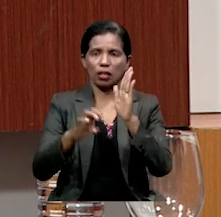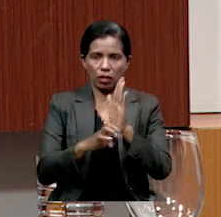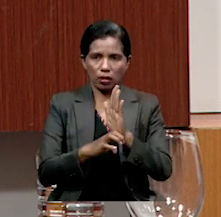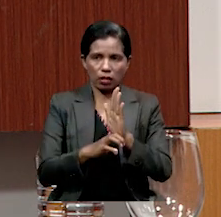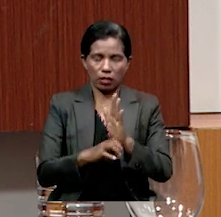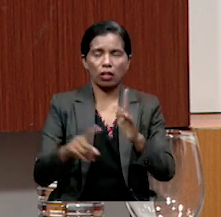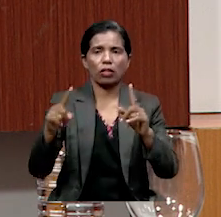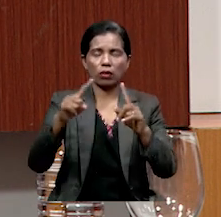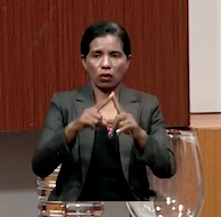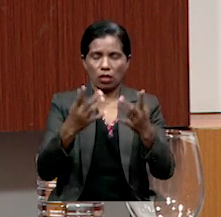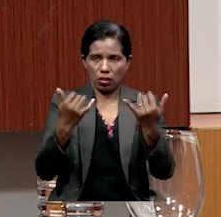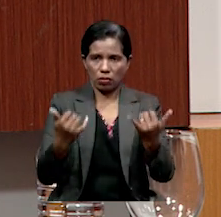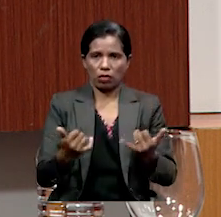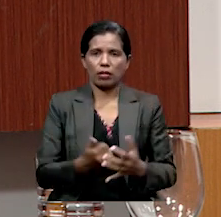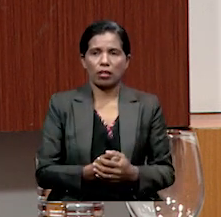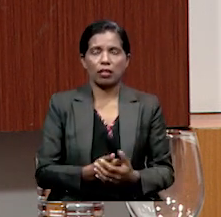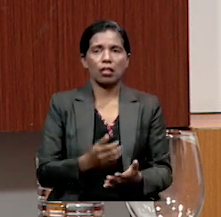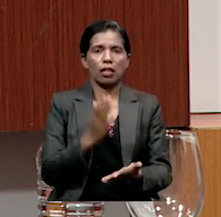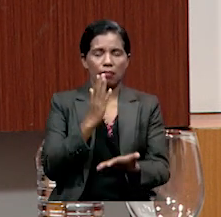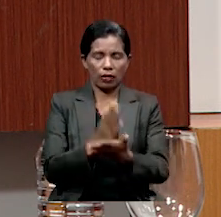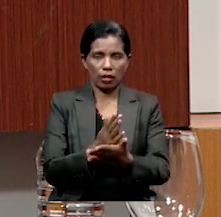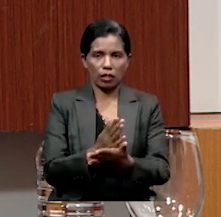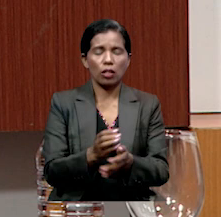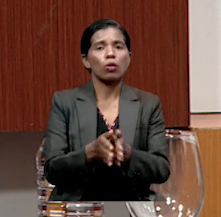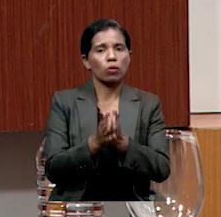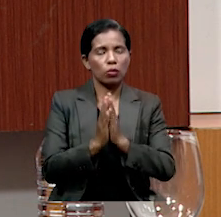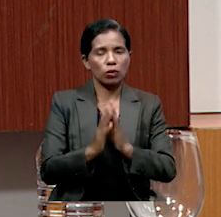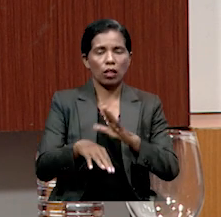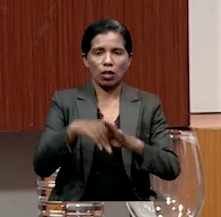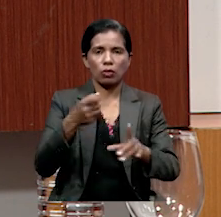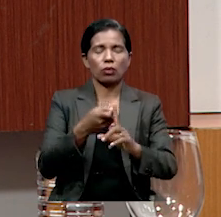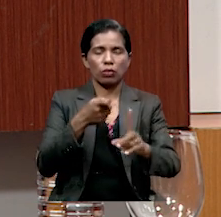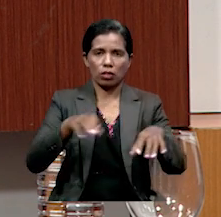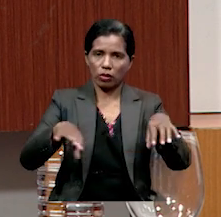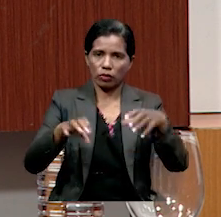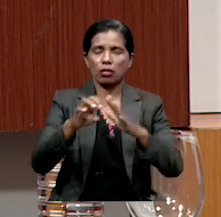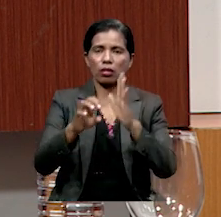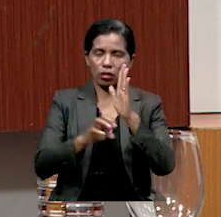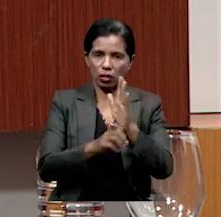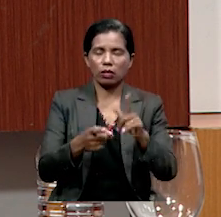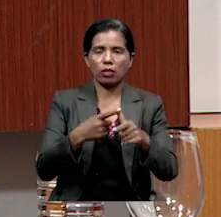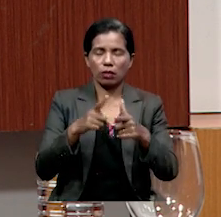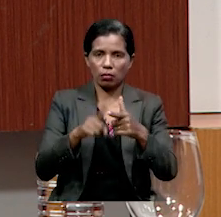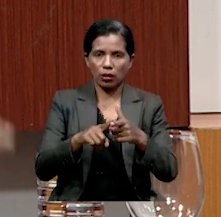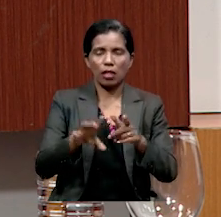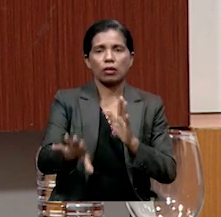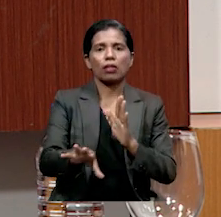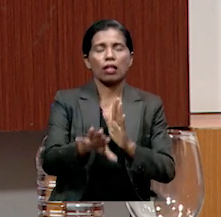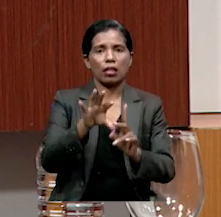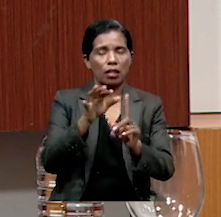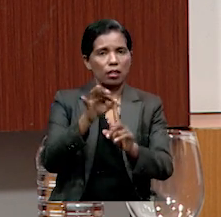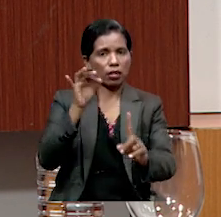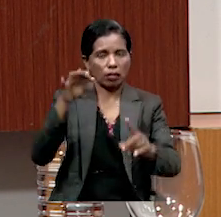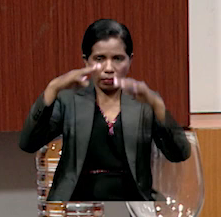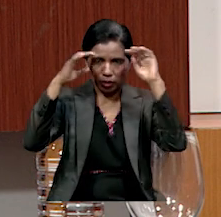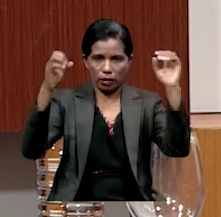então foi na época justo resignação e sai para a eleição presidencial. Significa que